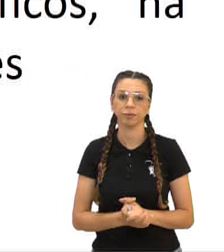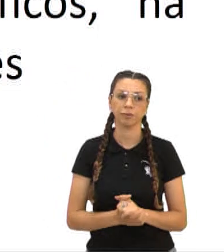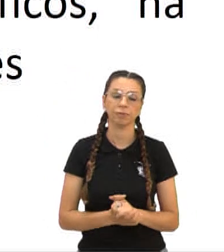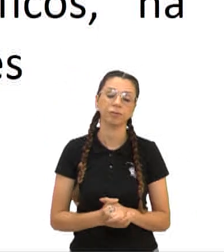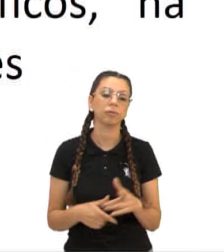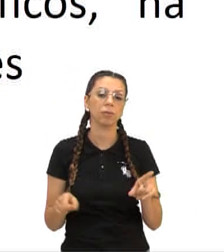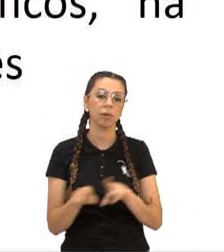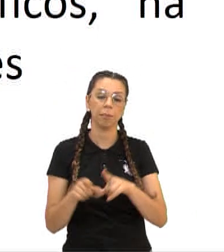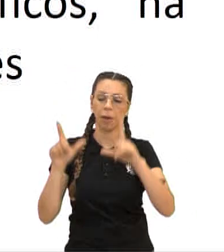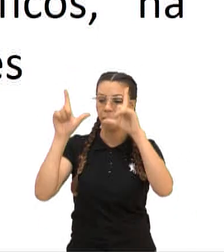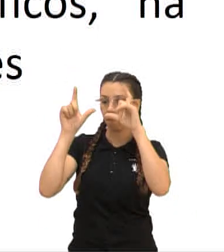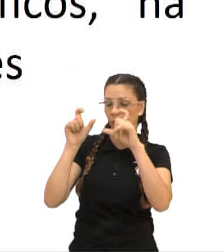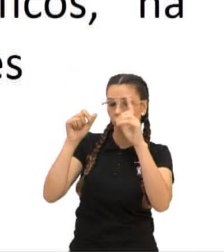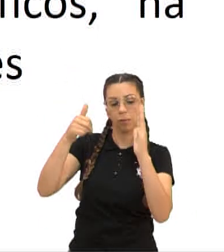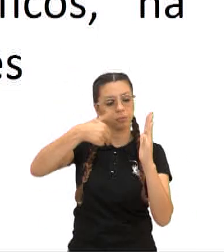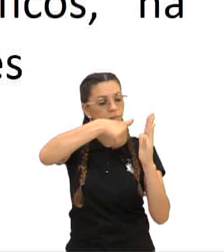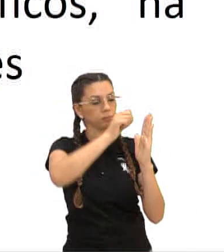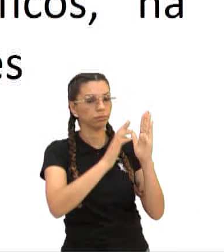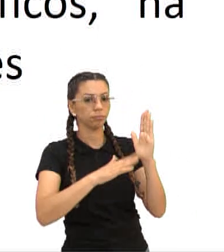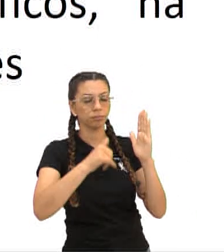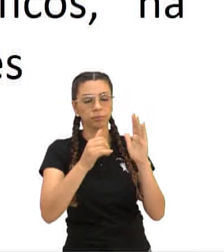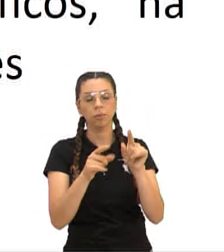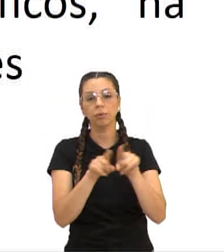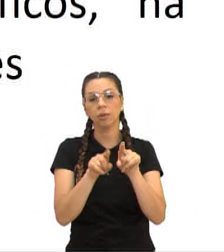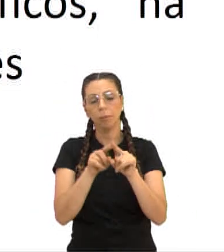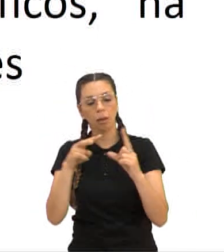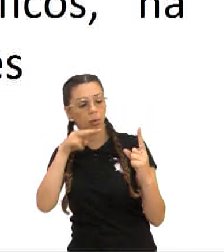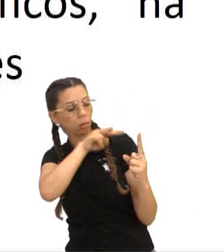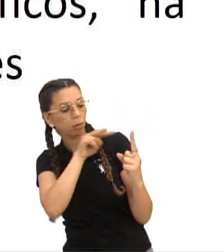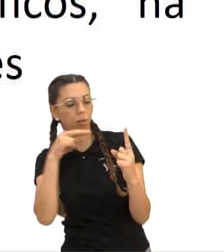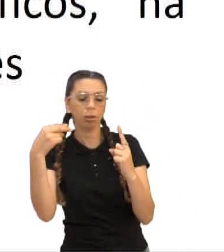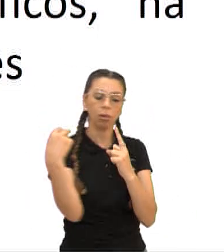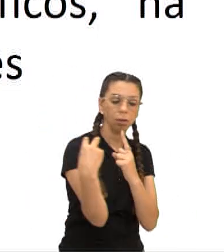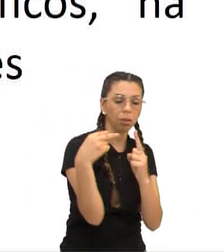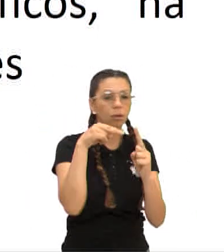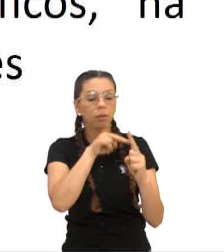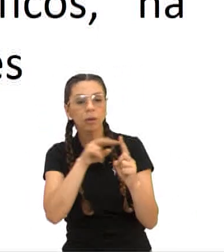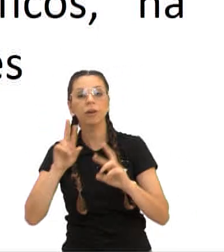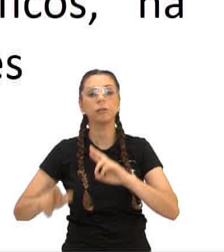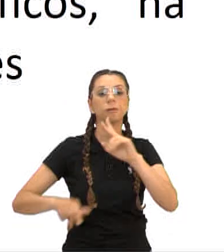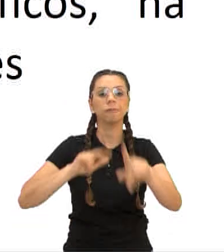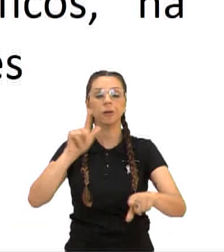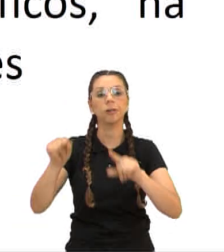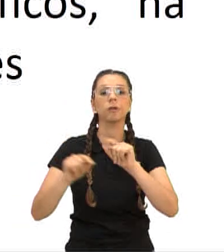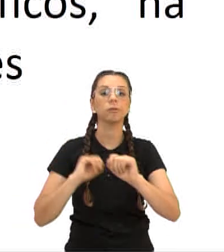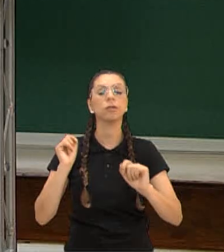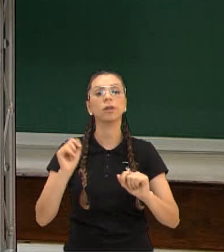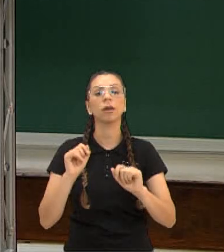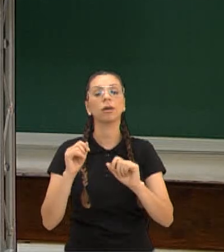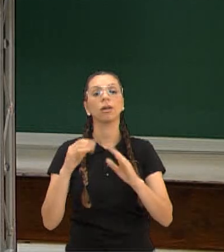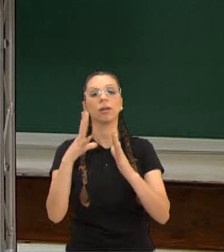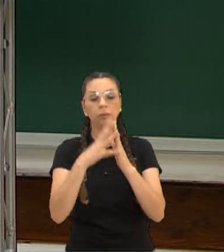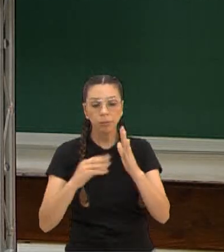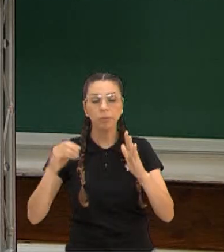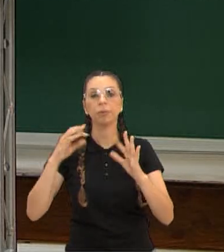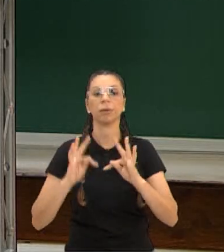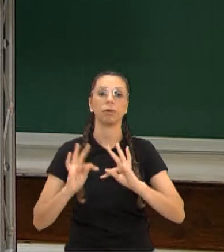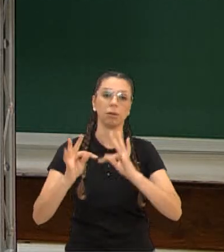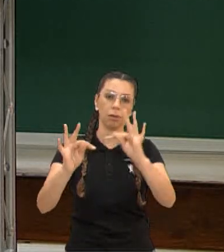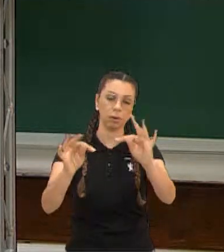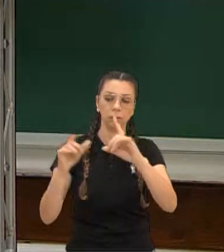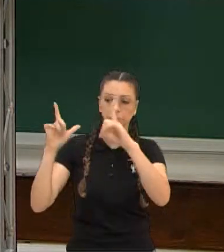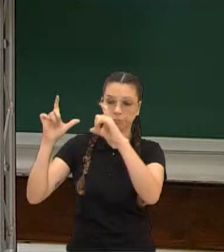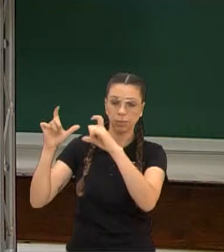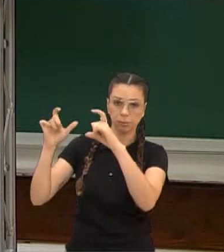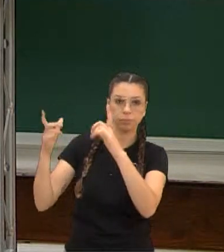recortes fotográficos, pintura, bem como ângulos diferentes inspirados na tecnologia trazida pela fotografia. Então, você vai